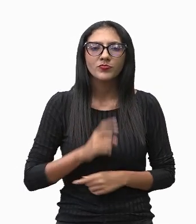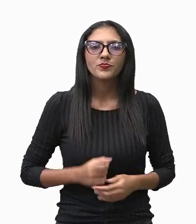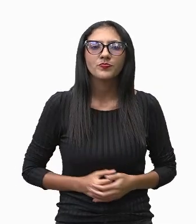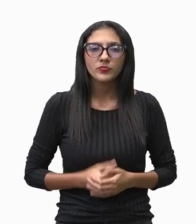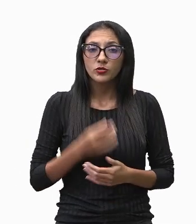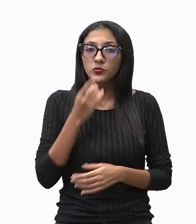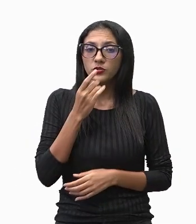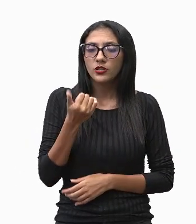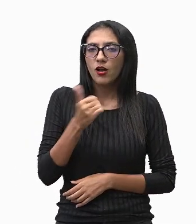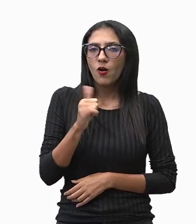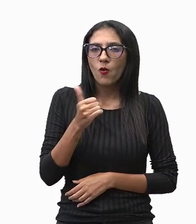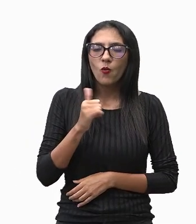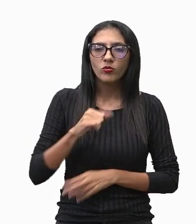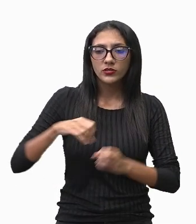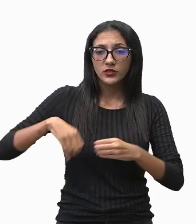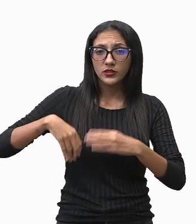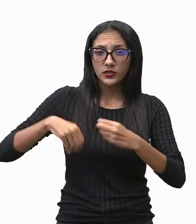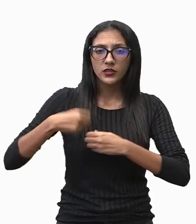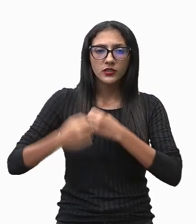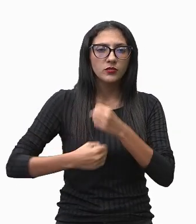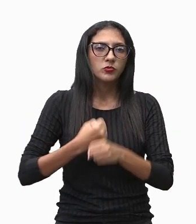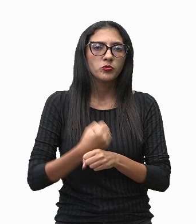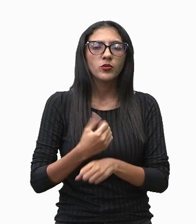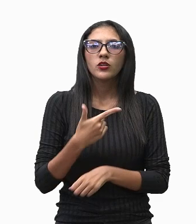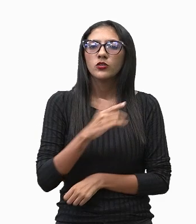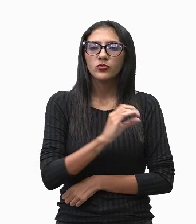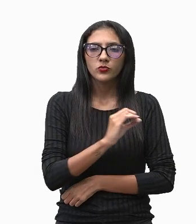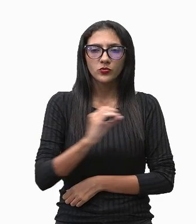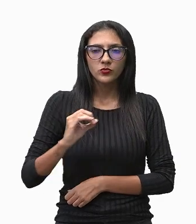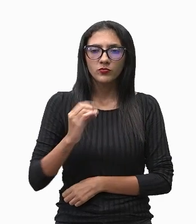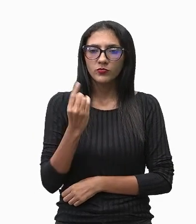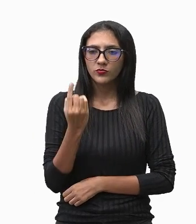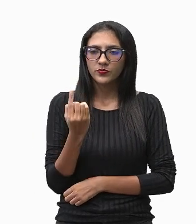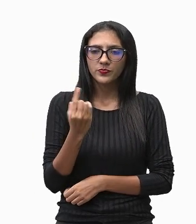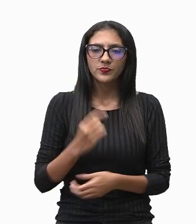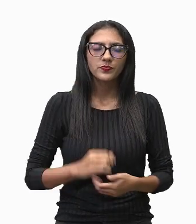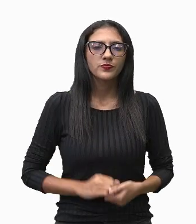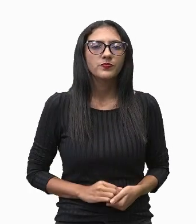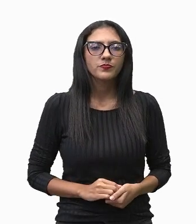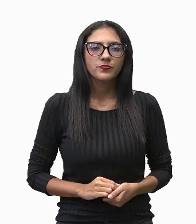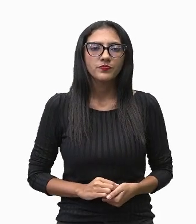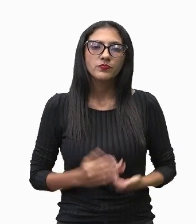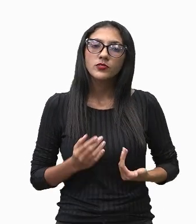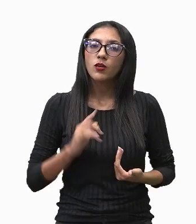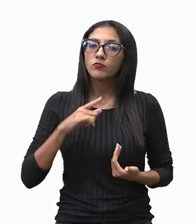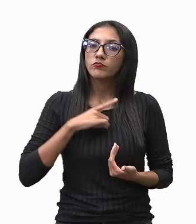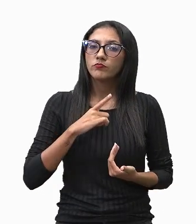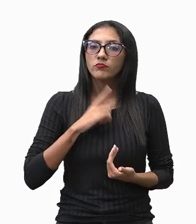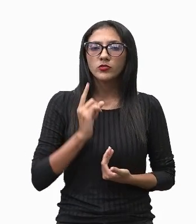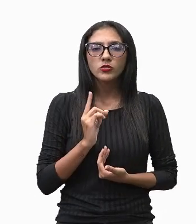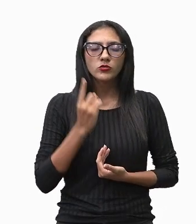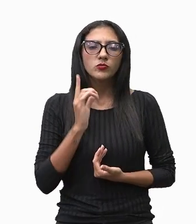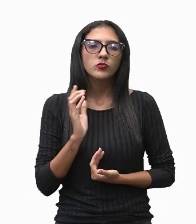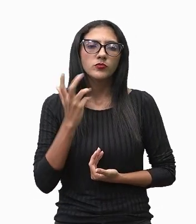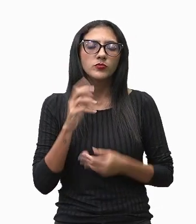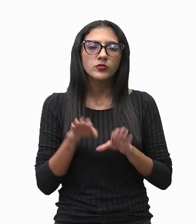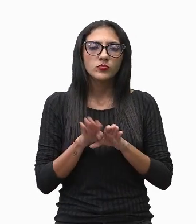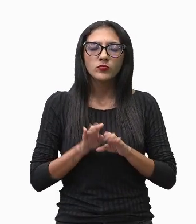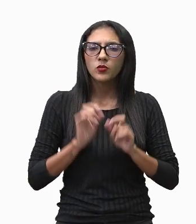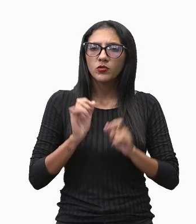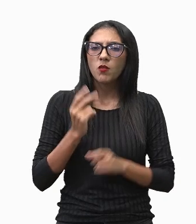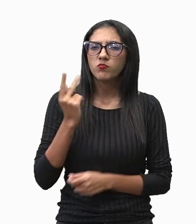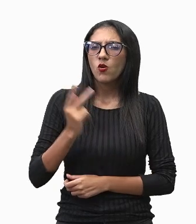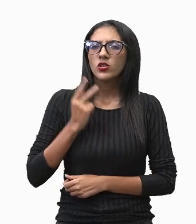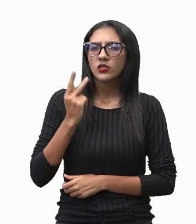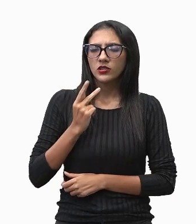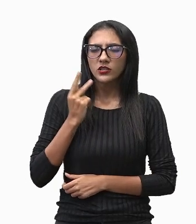no dia 11 de setembro de 2001. Então, entre esses fatores, né, está a política